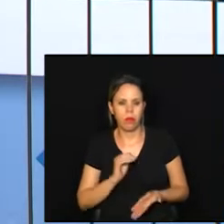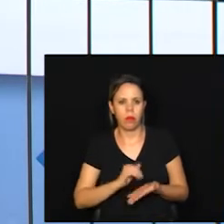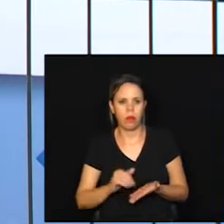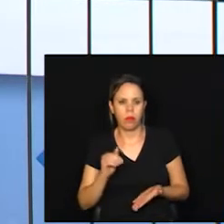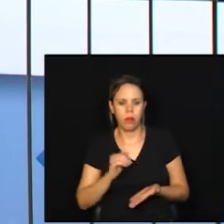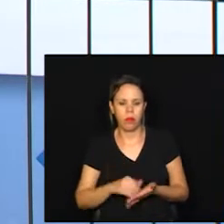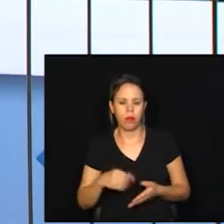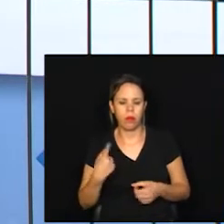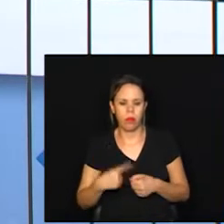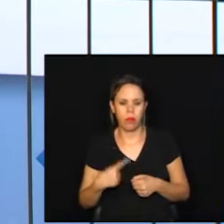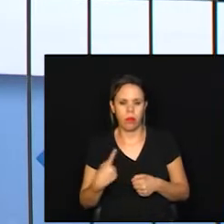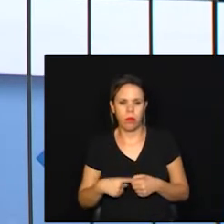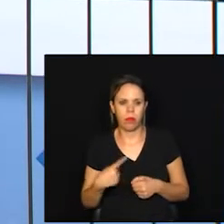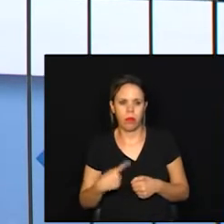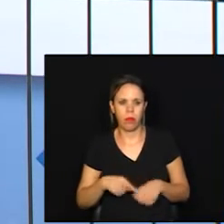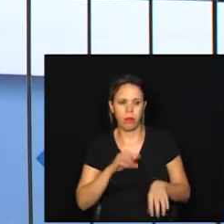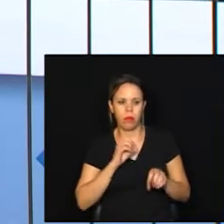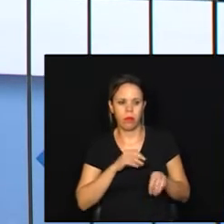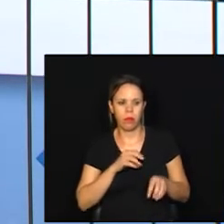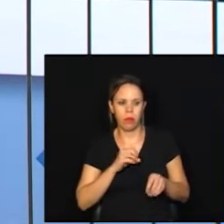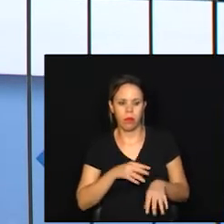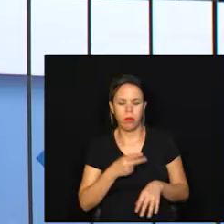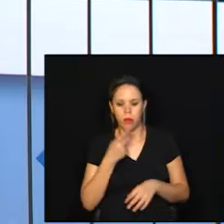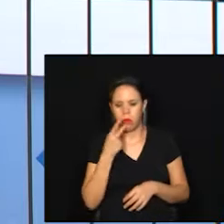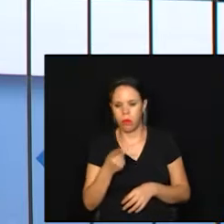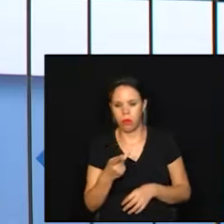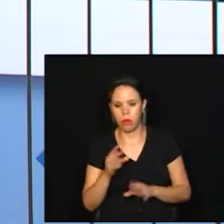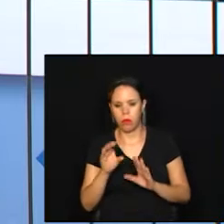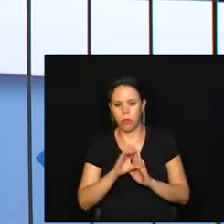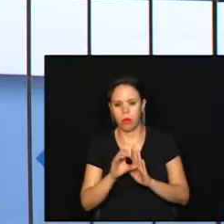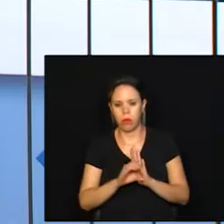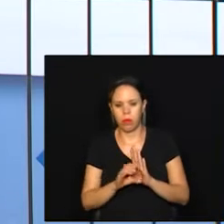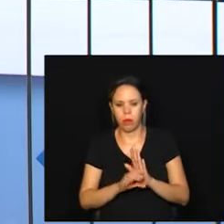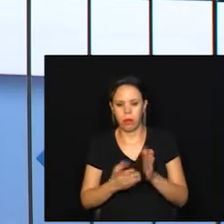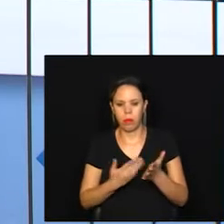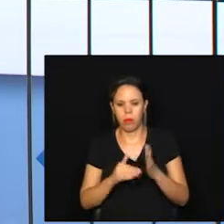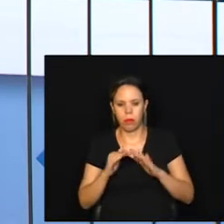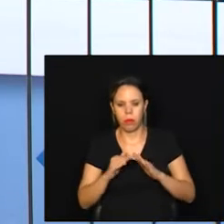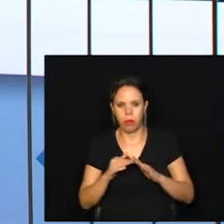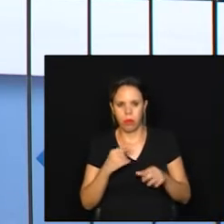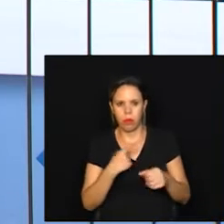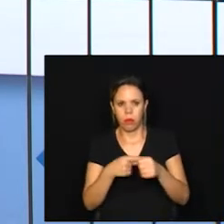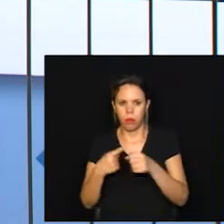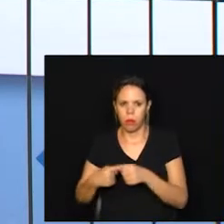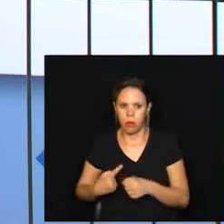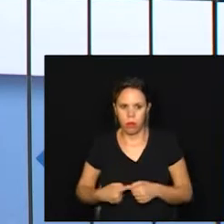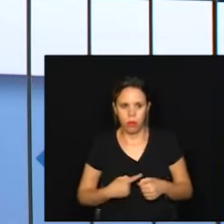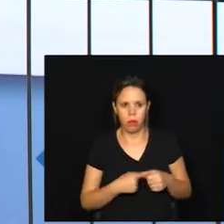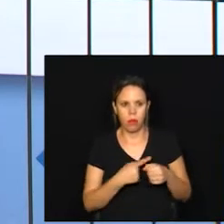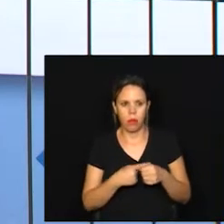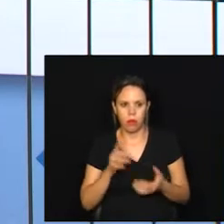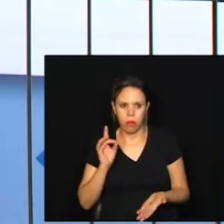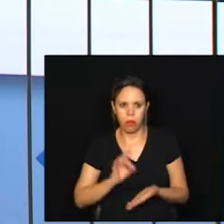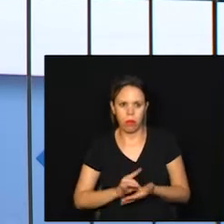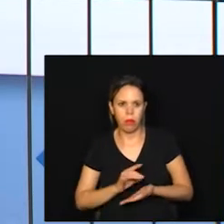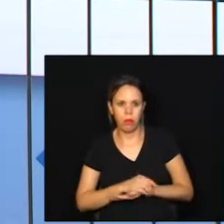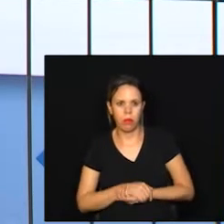secretário municipal de Educação, que disse que o cronograma nas escolas da rede está